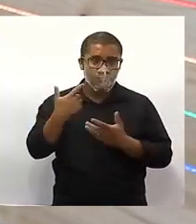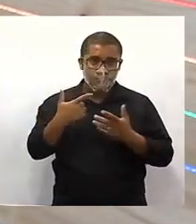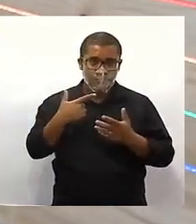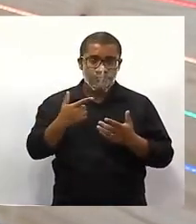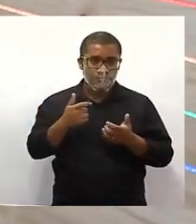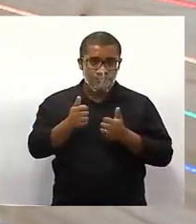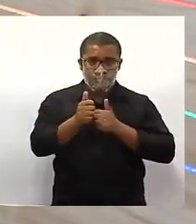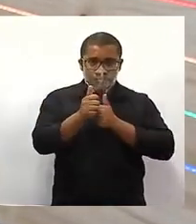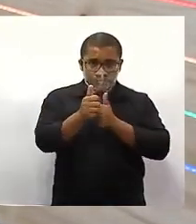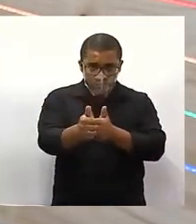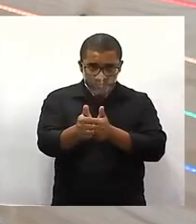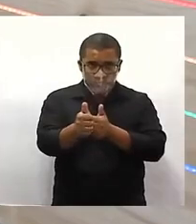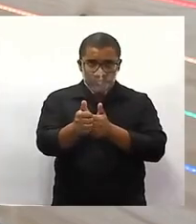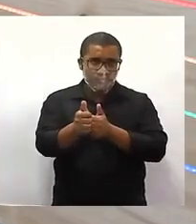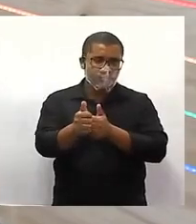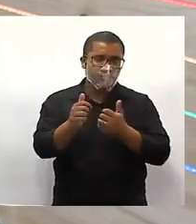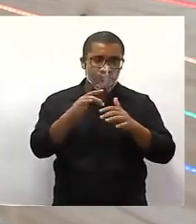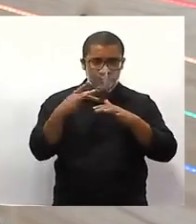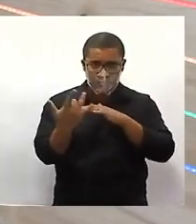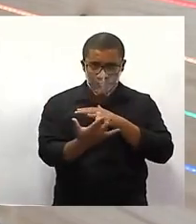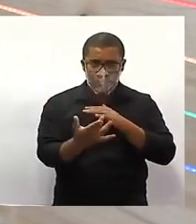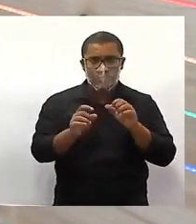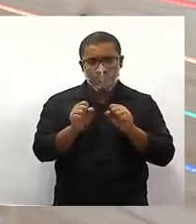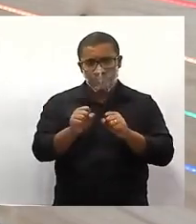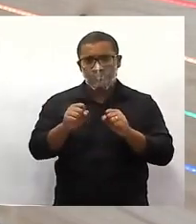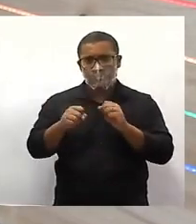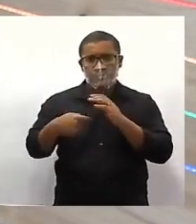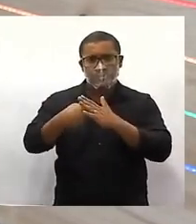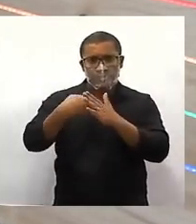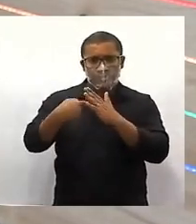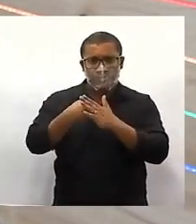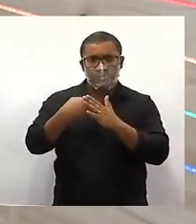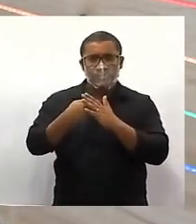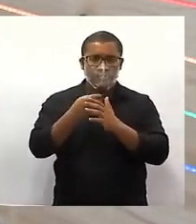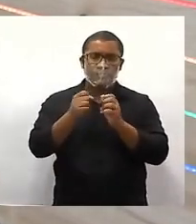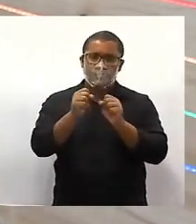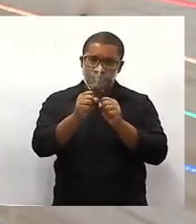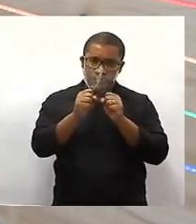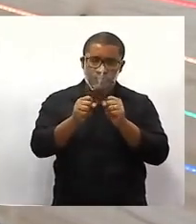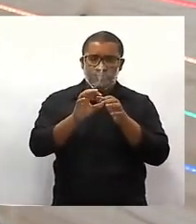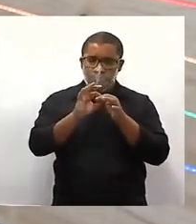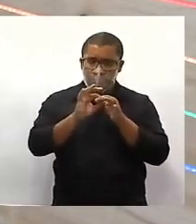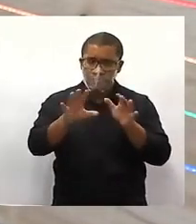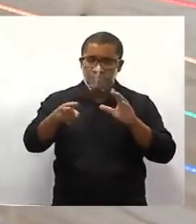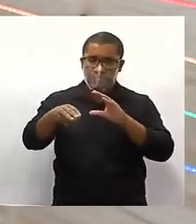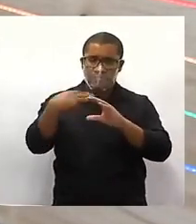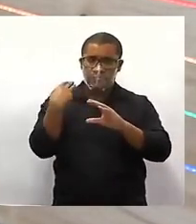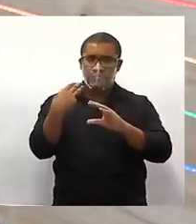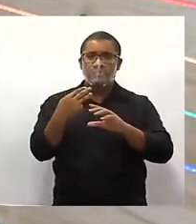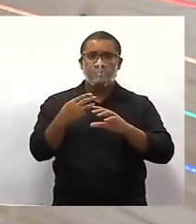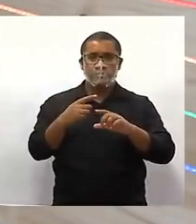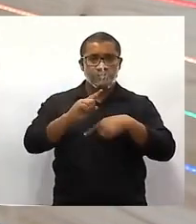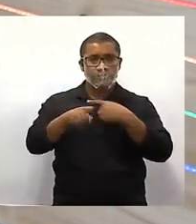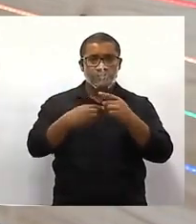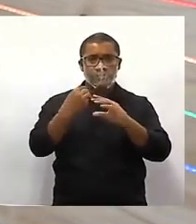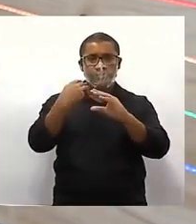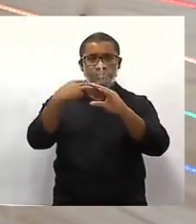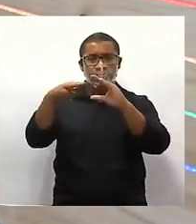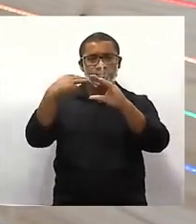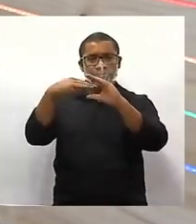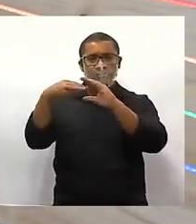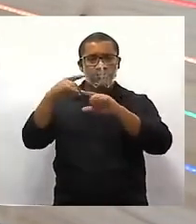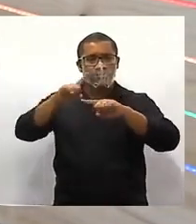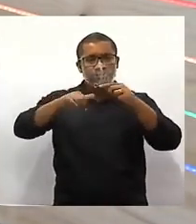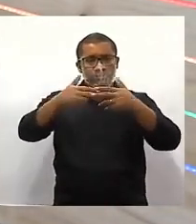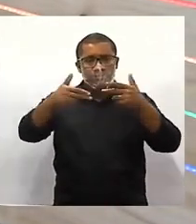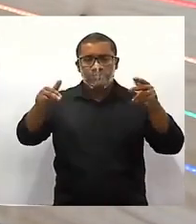redes sociais, e lá a gente pode trocar uma ideia, você me chama no direct, e também eu posso disponibilizar para você uma série de outros